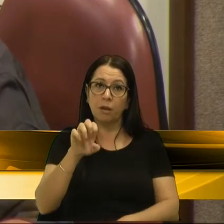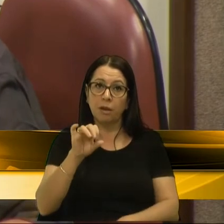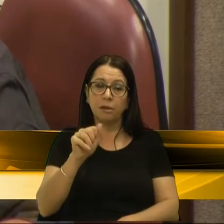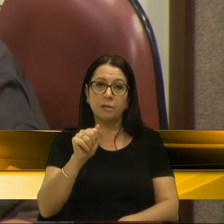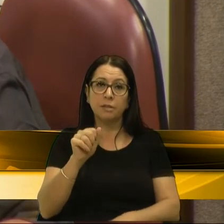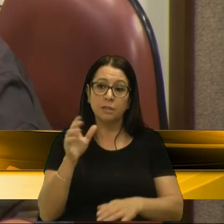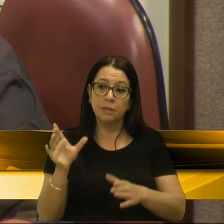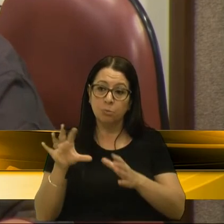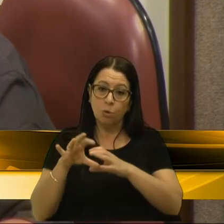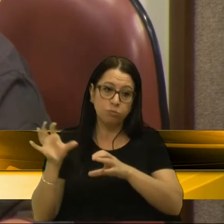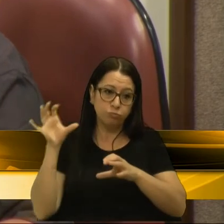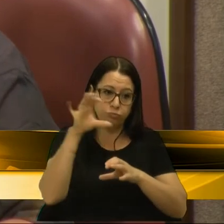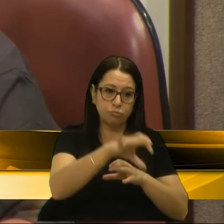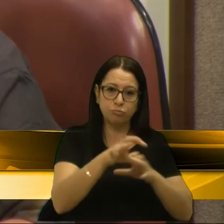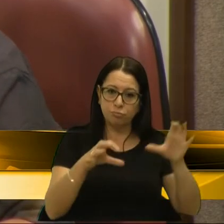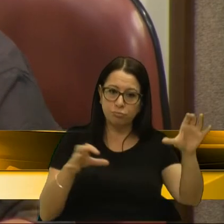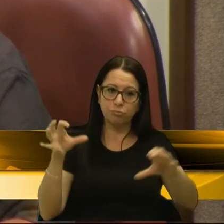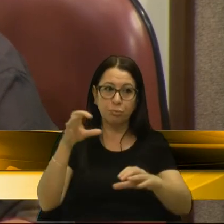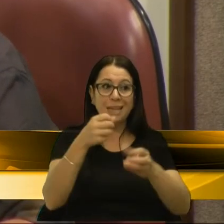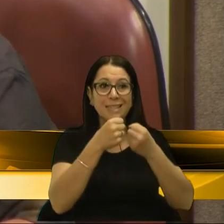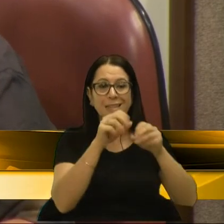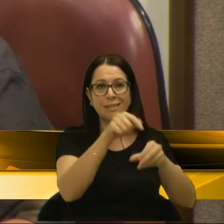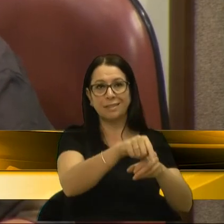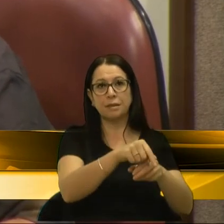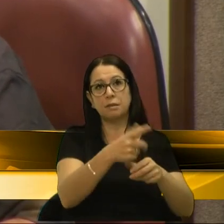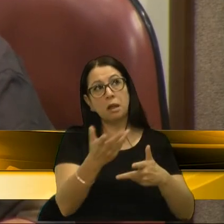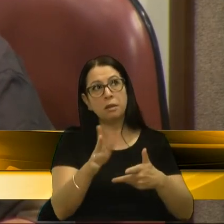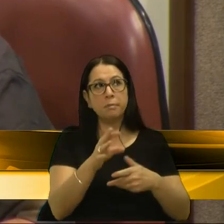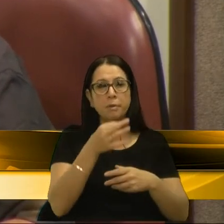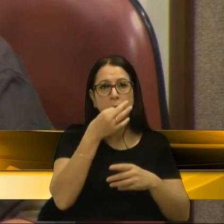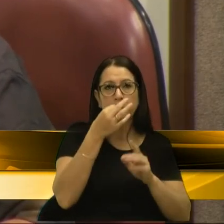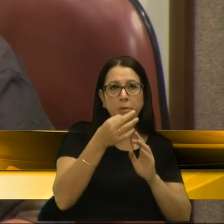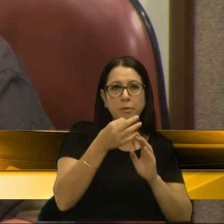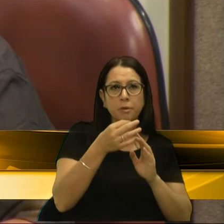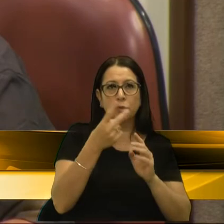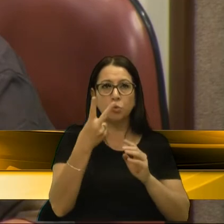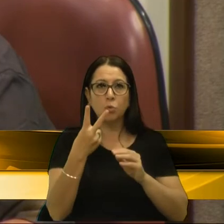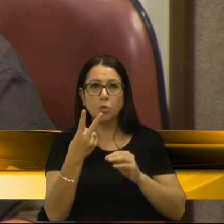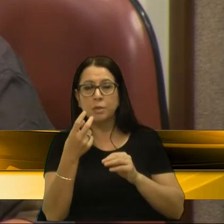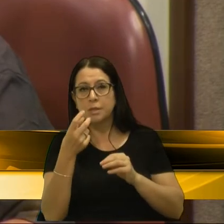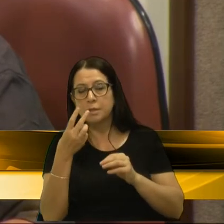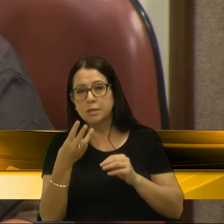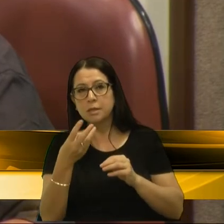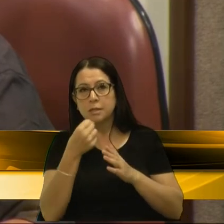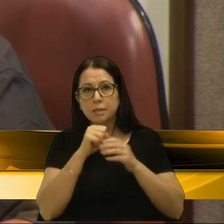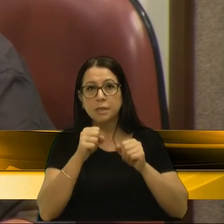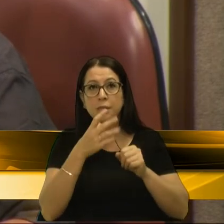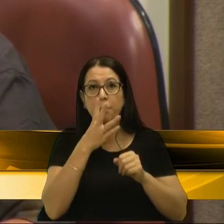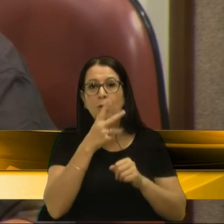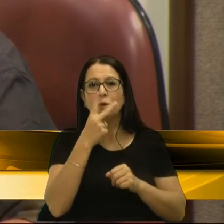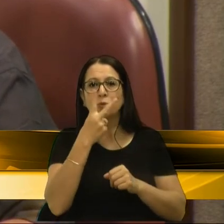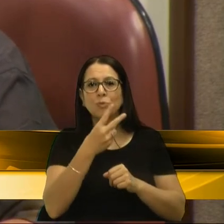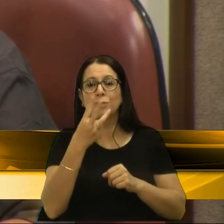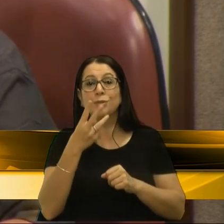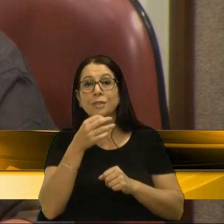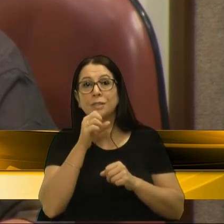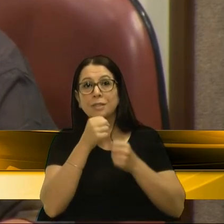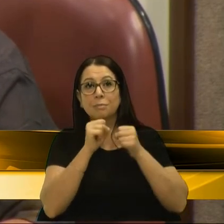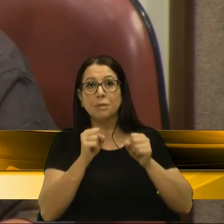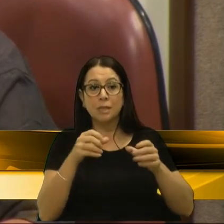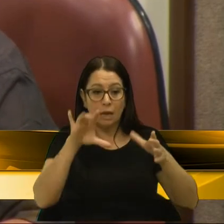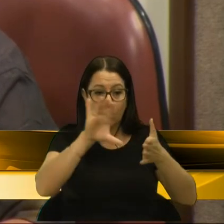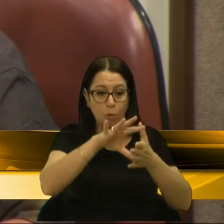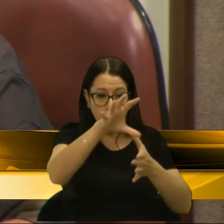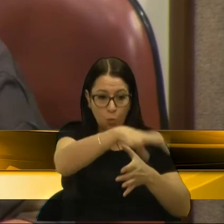as secretarias. Às vezes precisa de um parecer de duas, três secretarias e demora duas, três semanas. Se ela estiver concentrada no